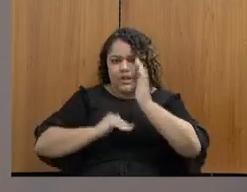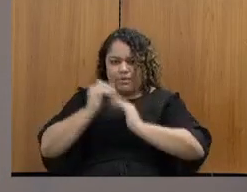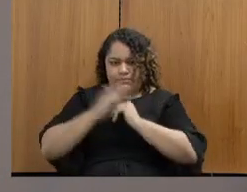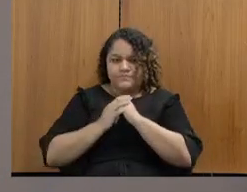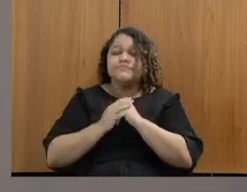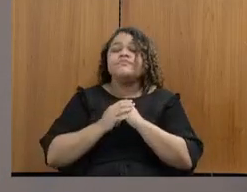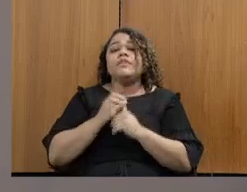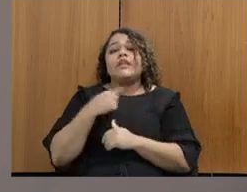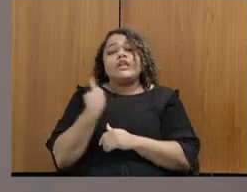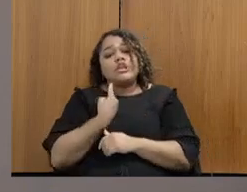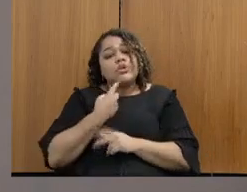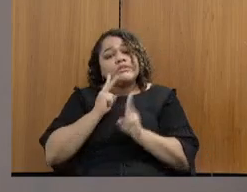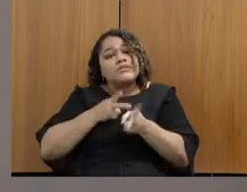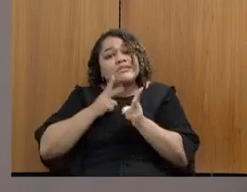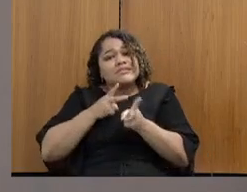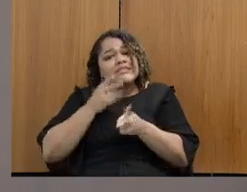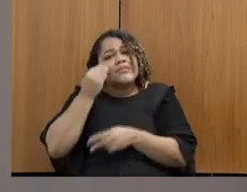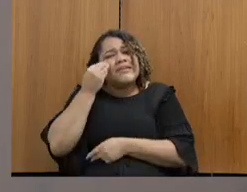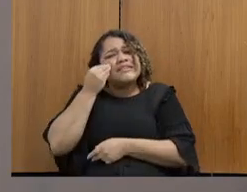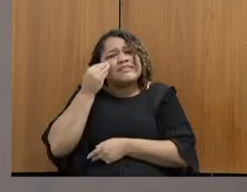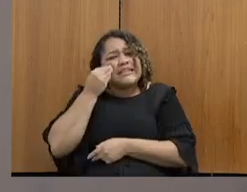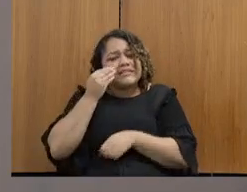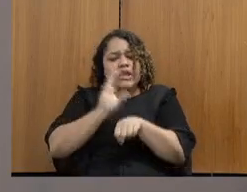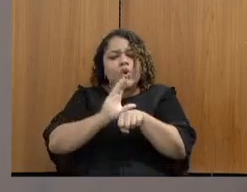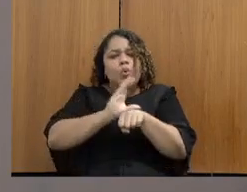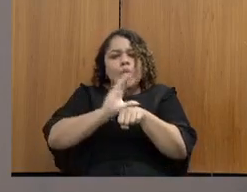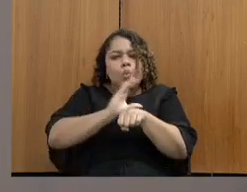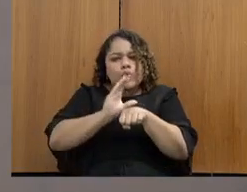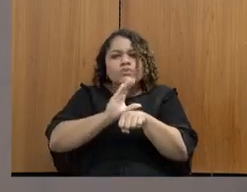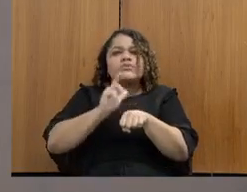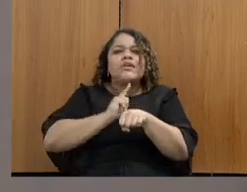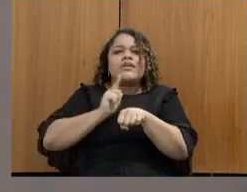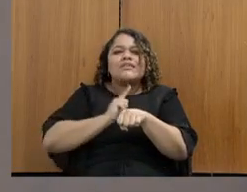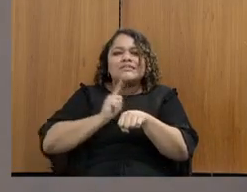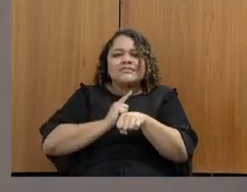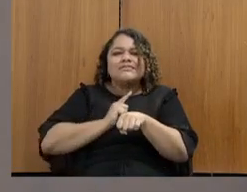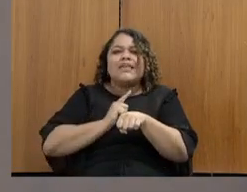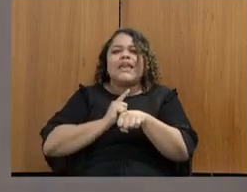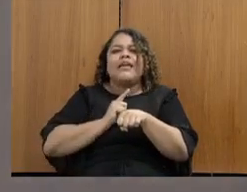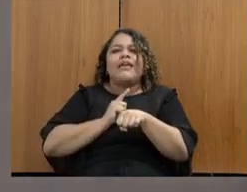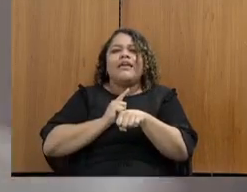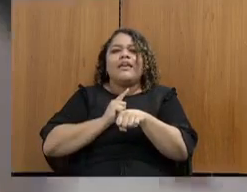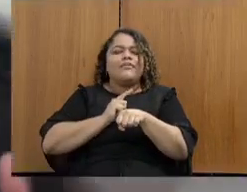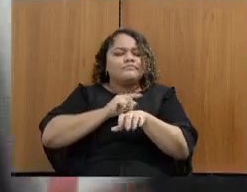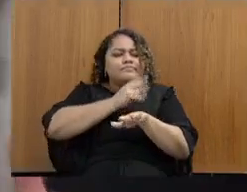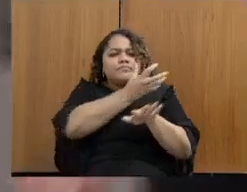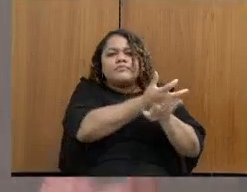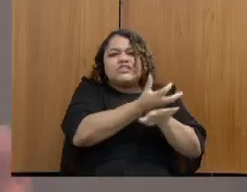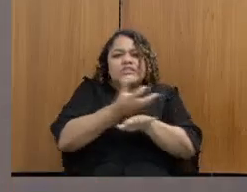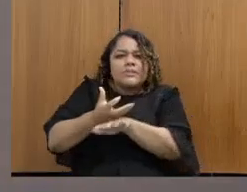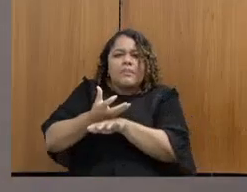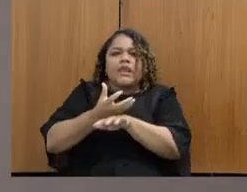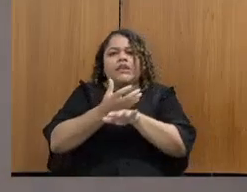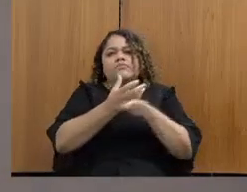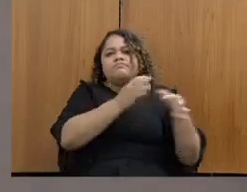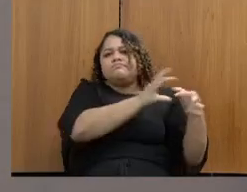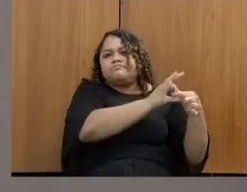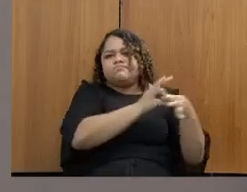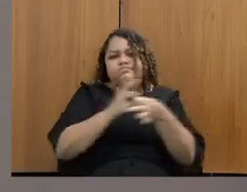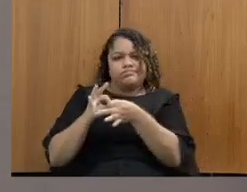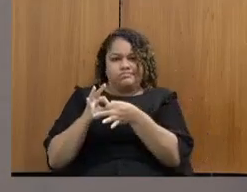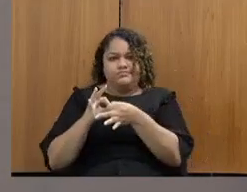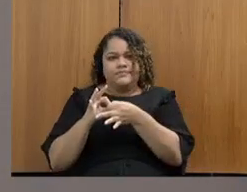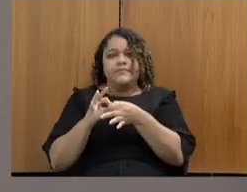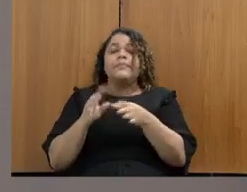é para que essa capacitação ela seja multiplinar né que a gente tenha também e hoje a academia de Polícia